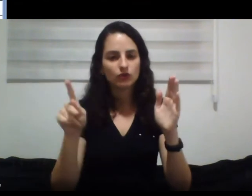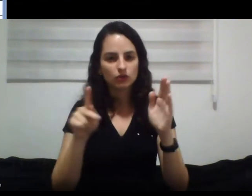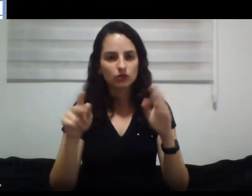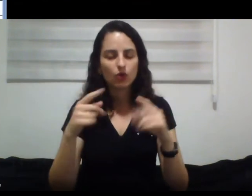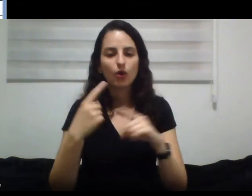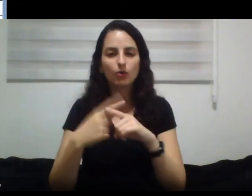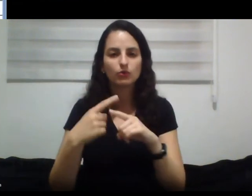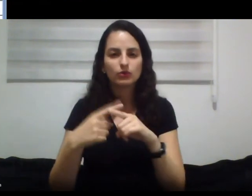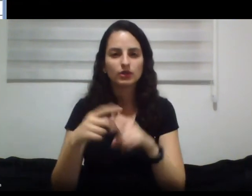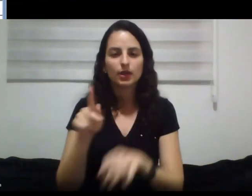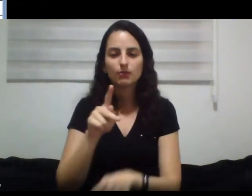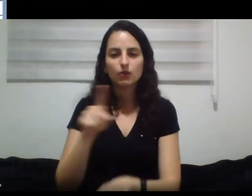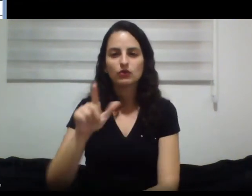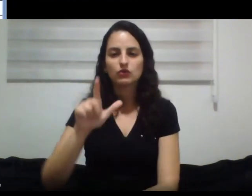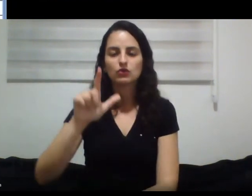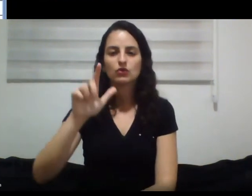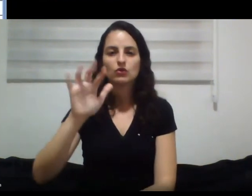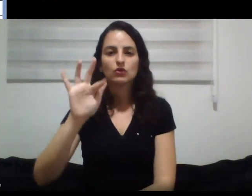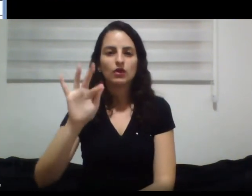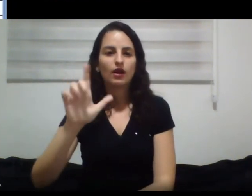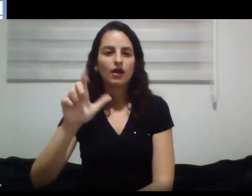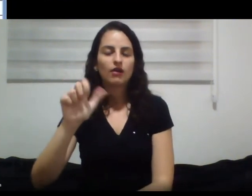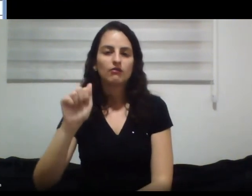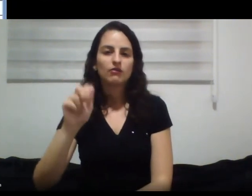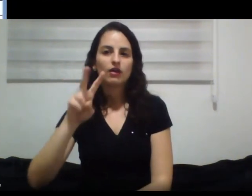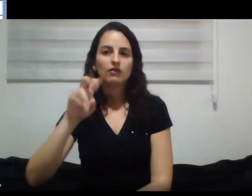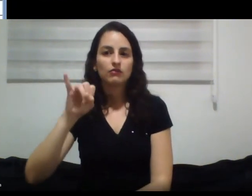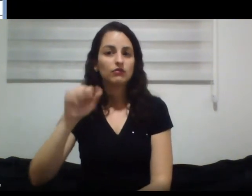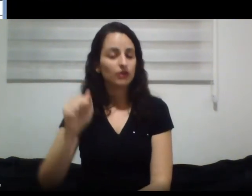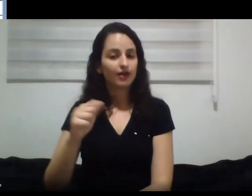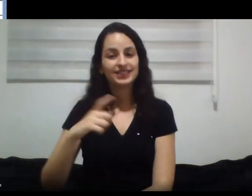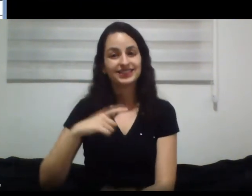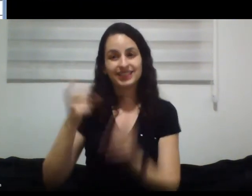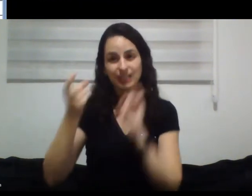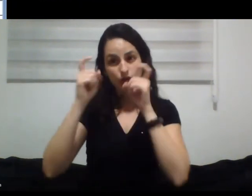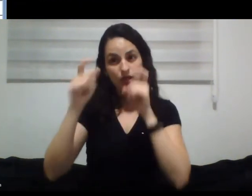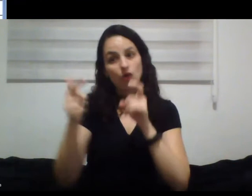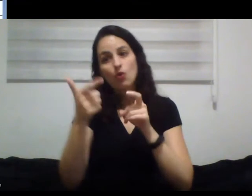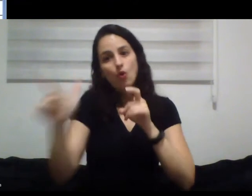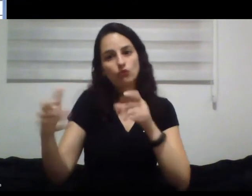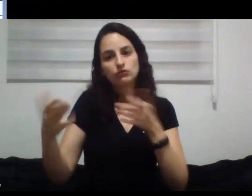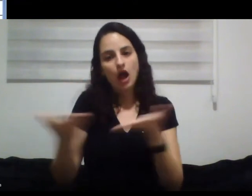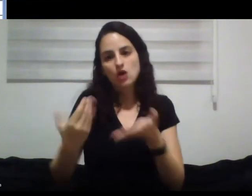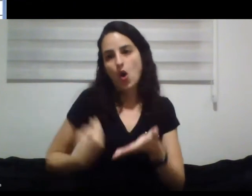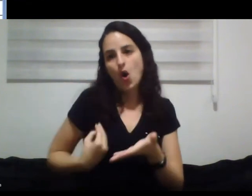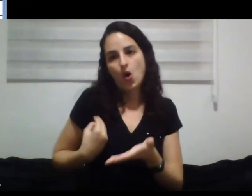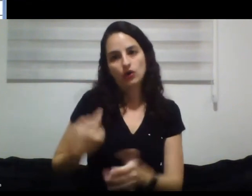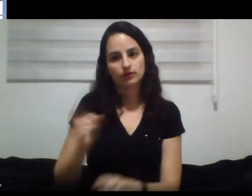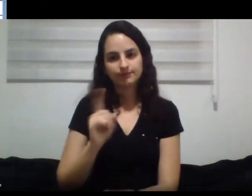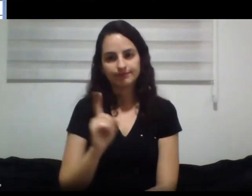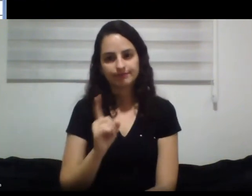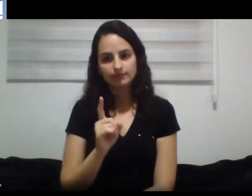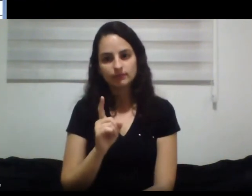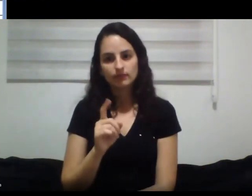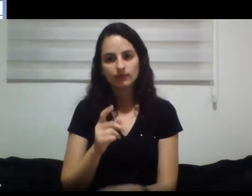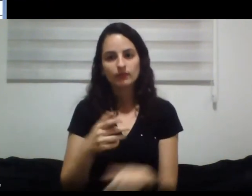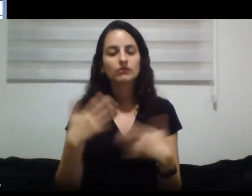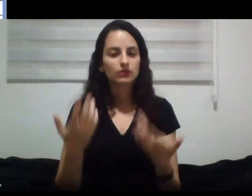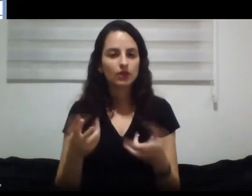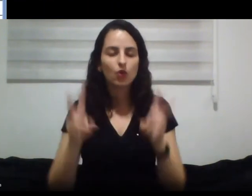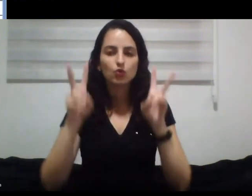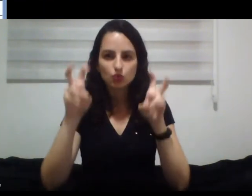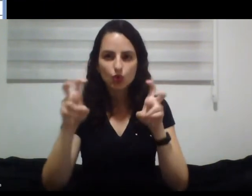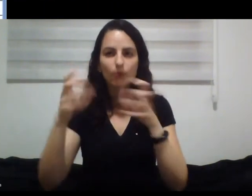gente fala por nós, né? A gente sabe, por enquanto, que existe esse encaminhamento para essa compra, que já